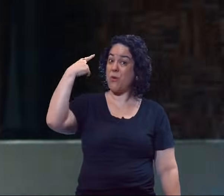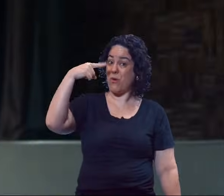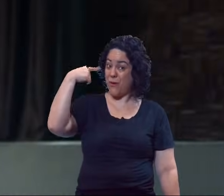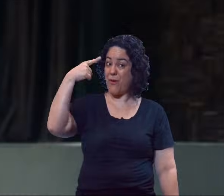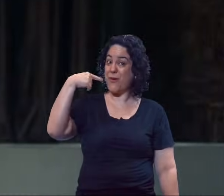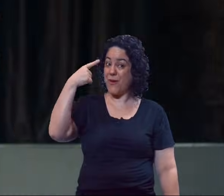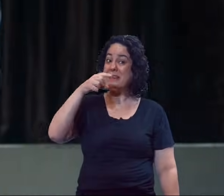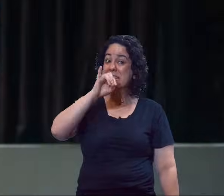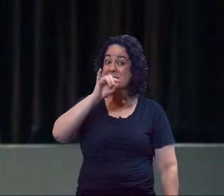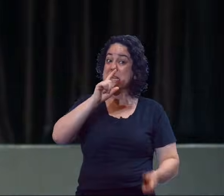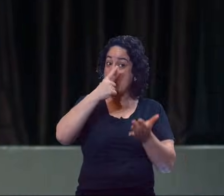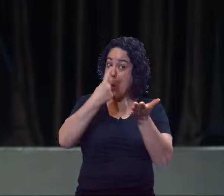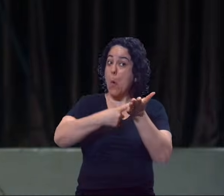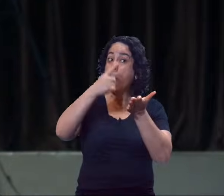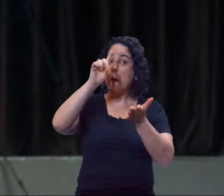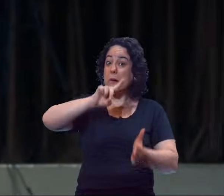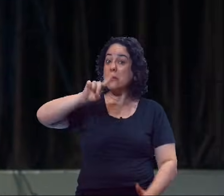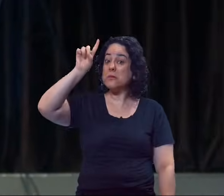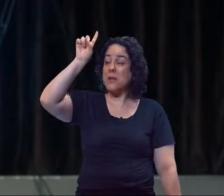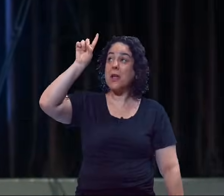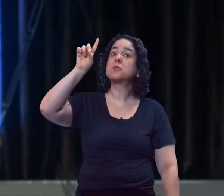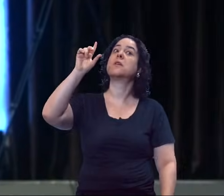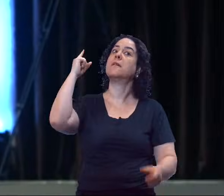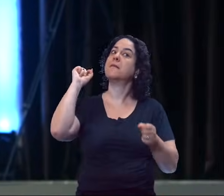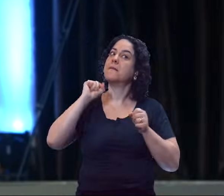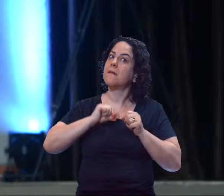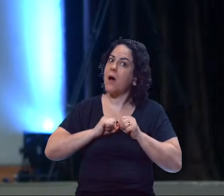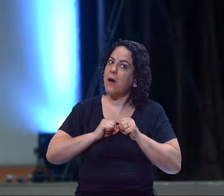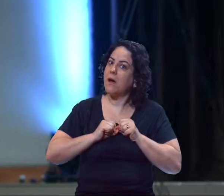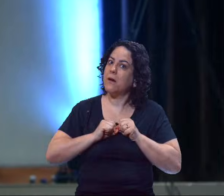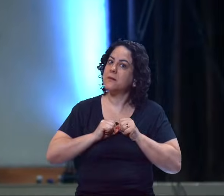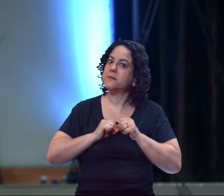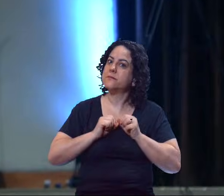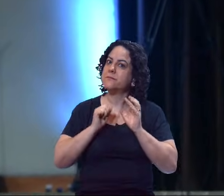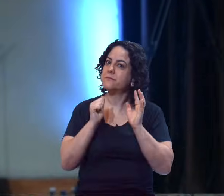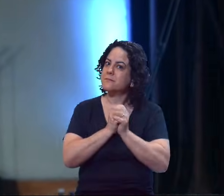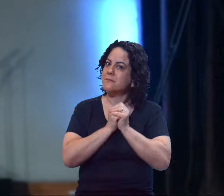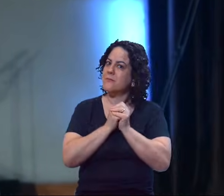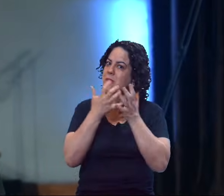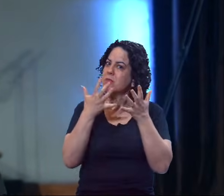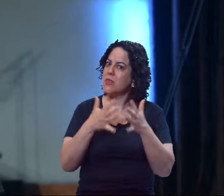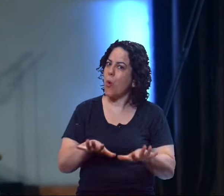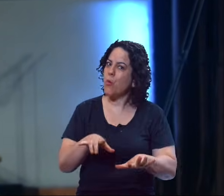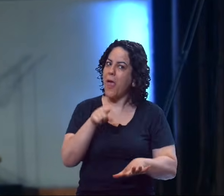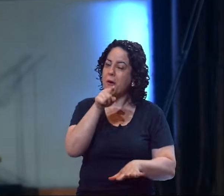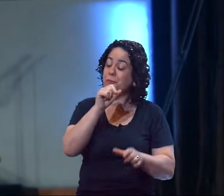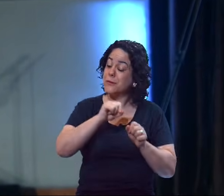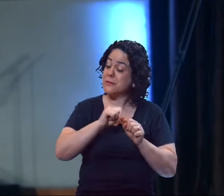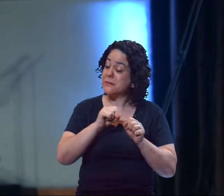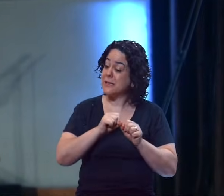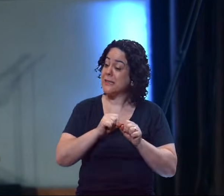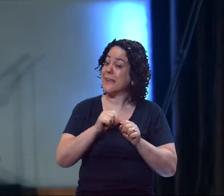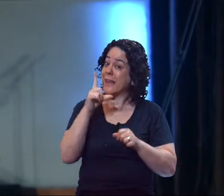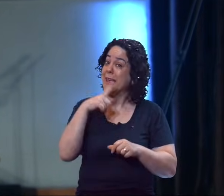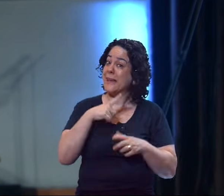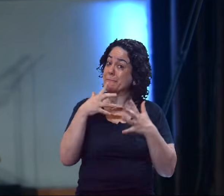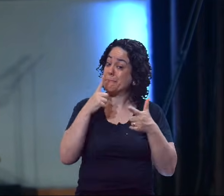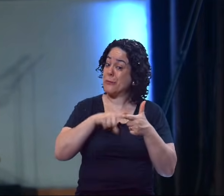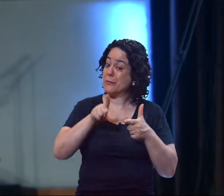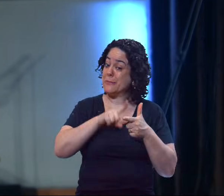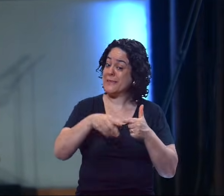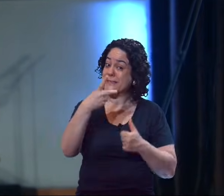Então, se você fez um voto com Deus, cumpra. Amém? Eu não quero te complicar, quero te